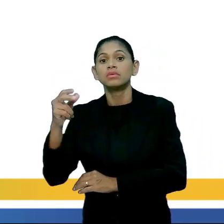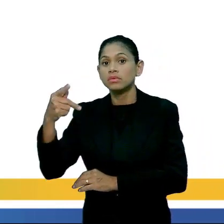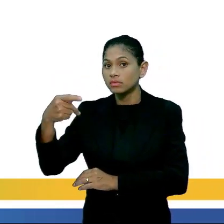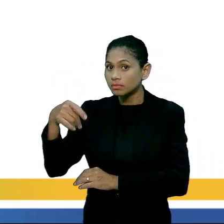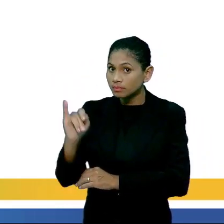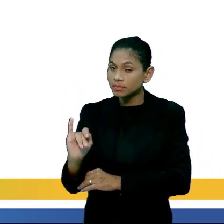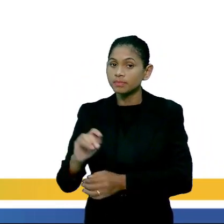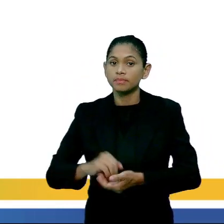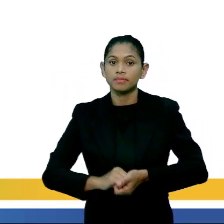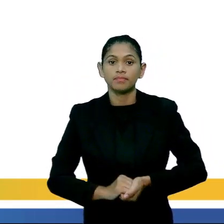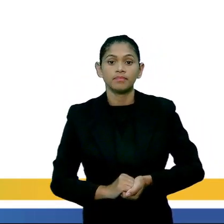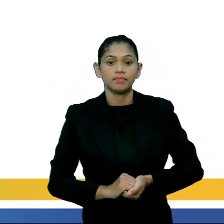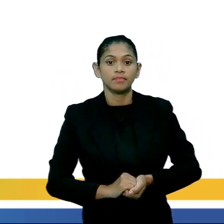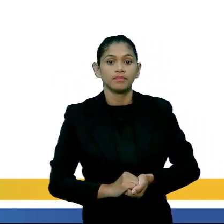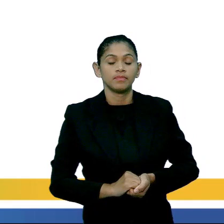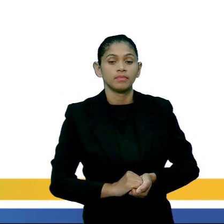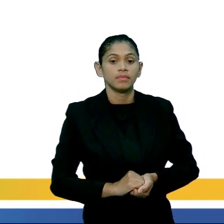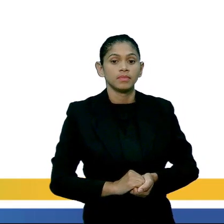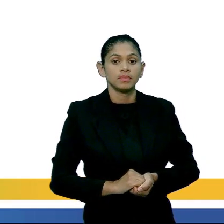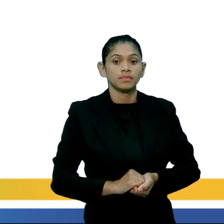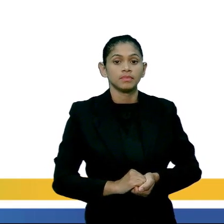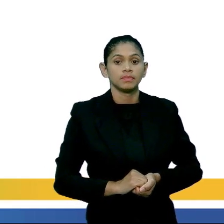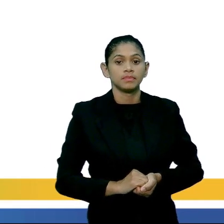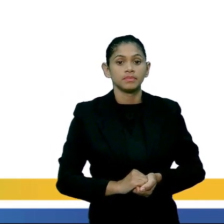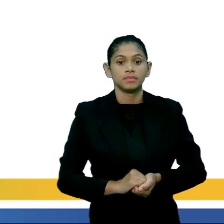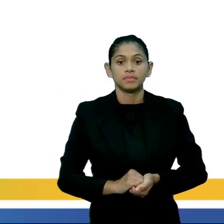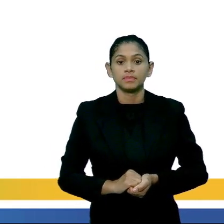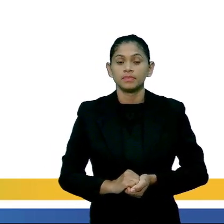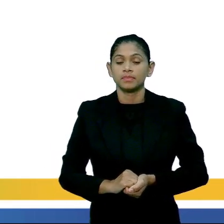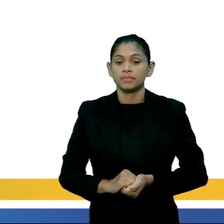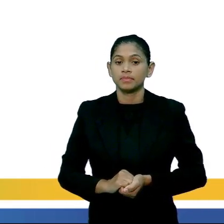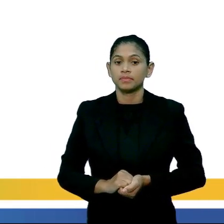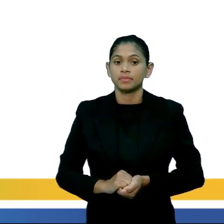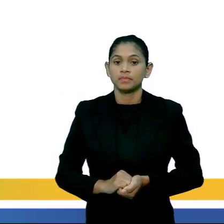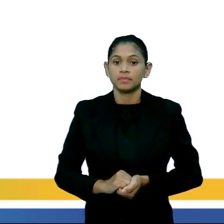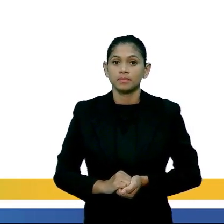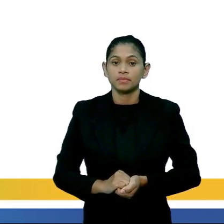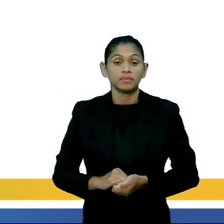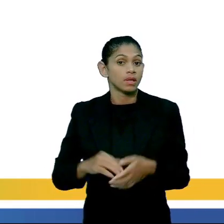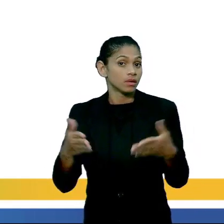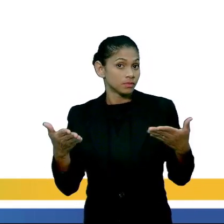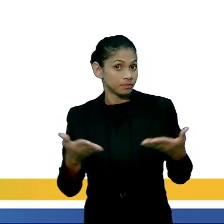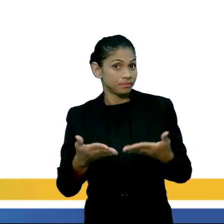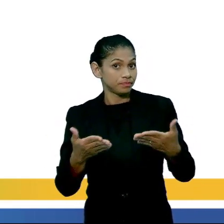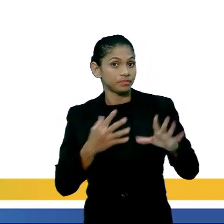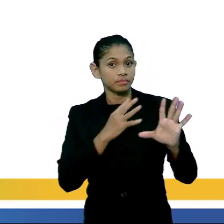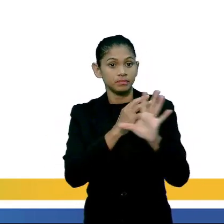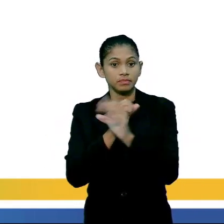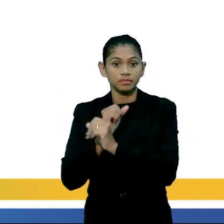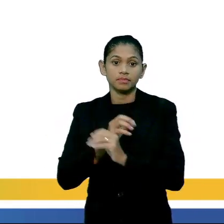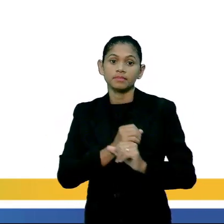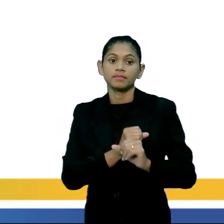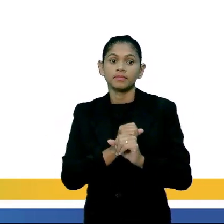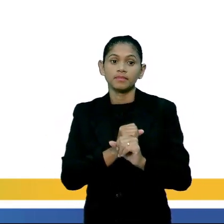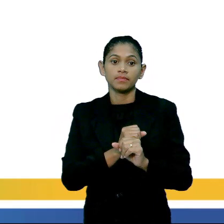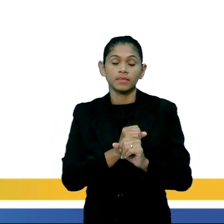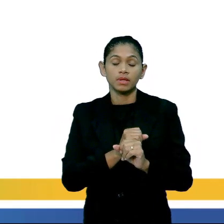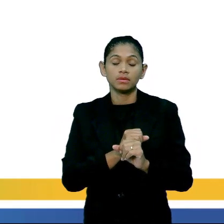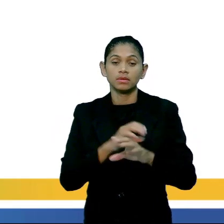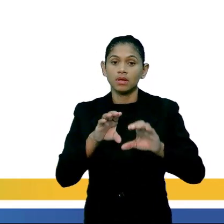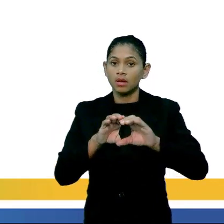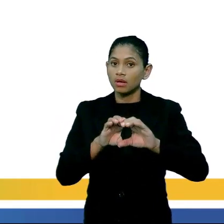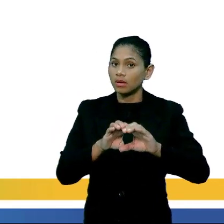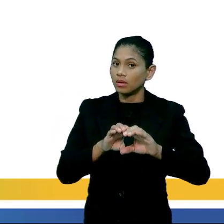4 ao quadrado é 16, 16 vezes 50, 800. Agora vamos calcular da esfera